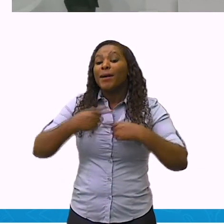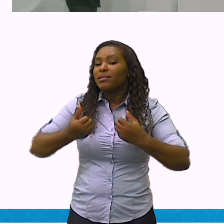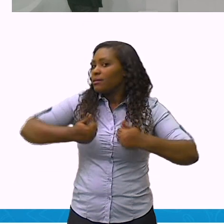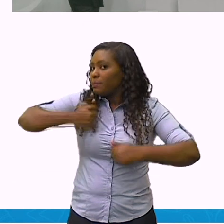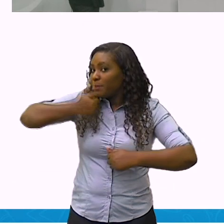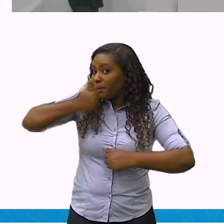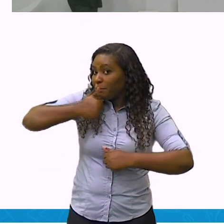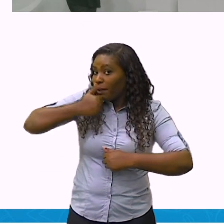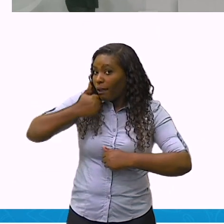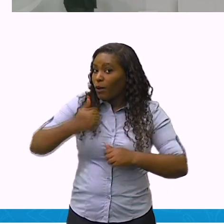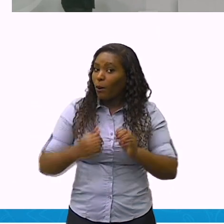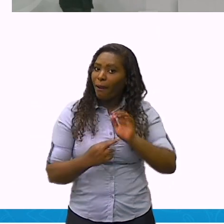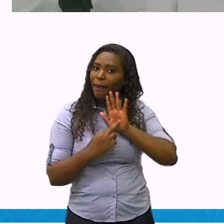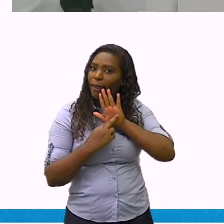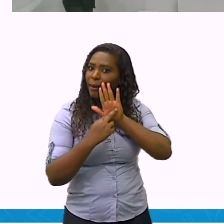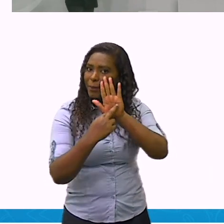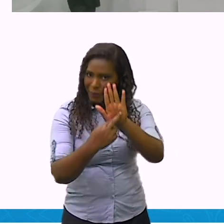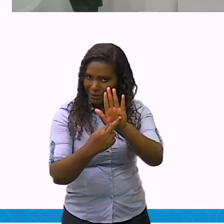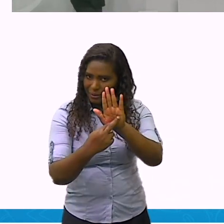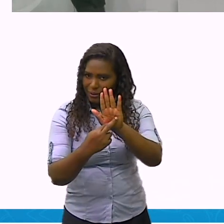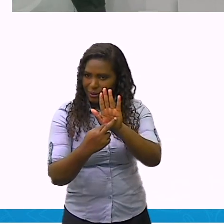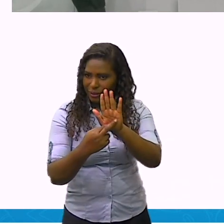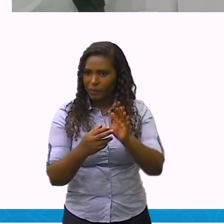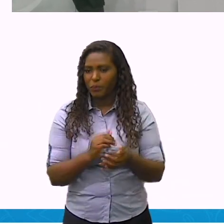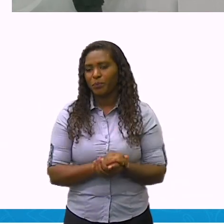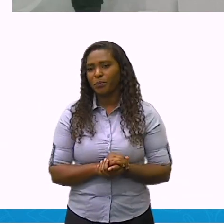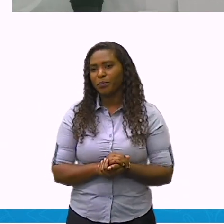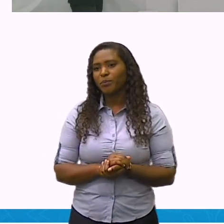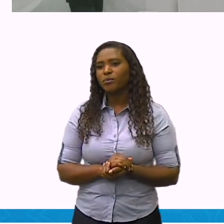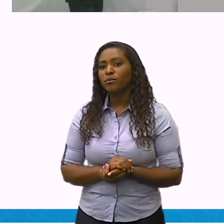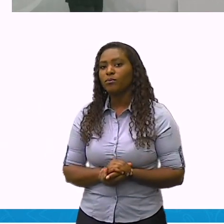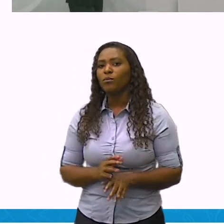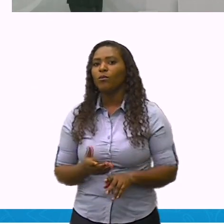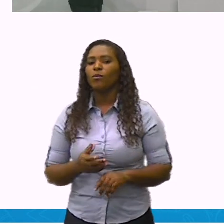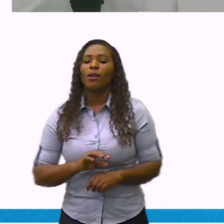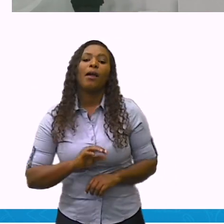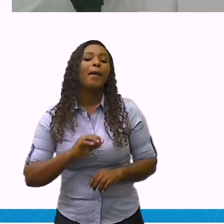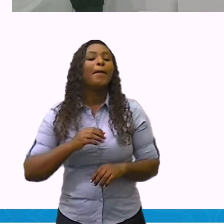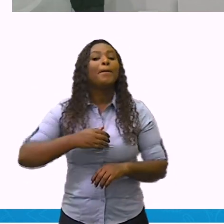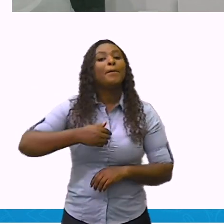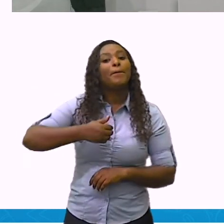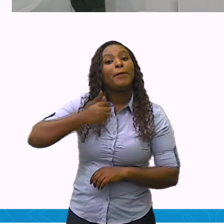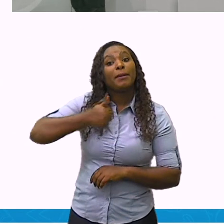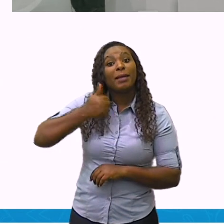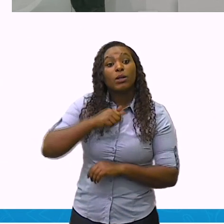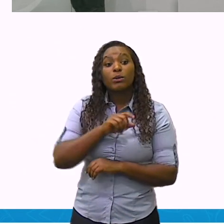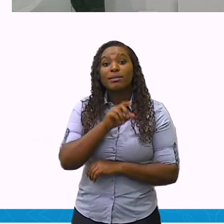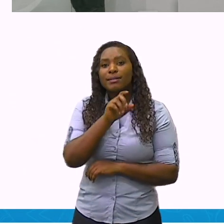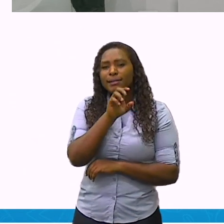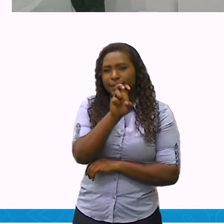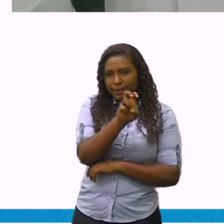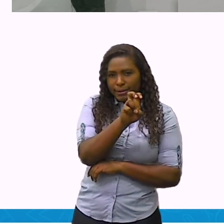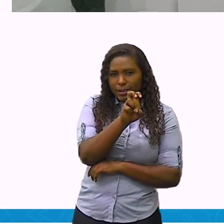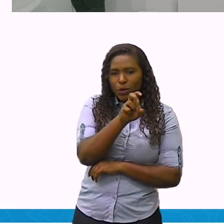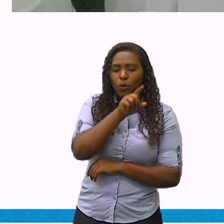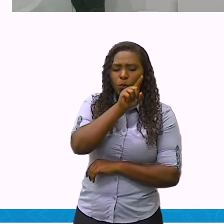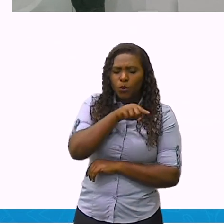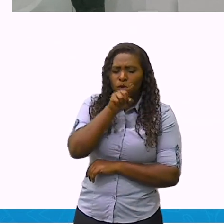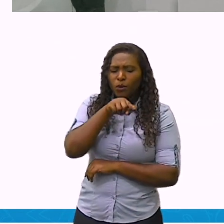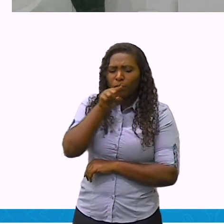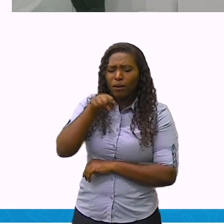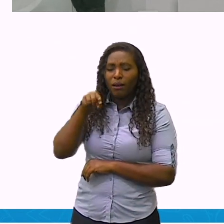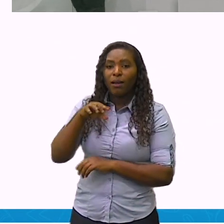representar, vamos lá? Então, nós vamos fazer aqui embaixo, ó, 5 pauzinhos representando R$ 5. 1, 2,